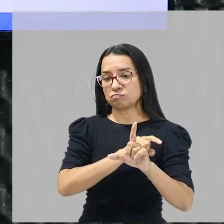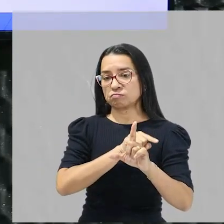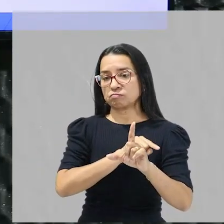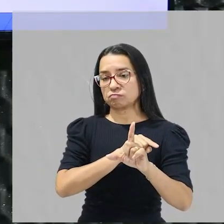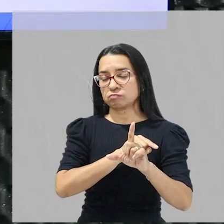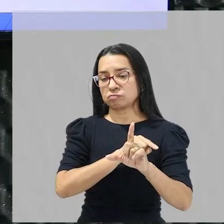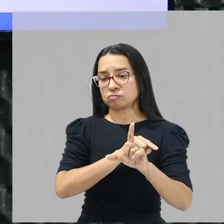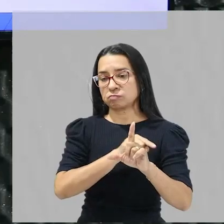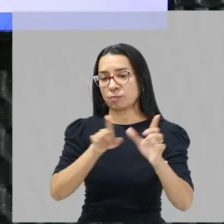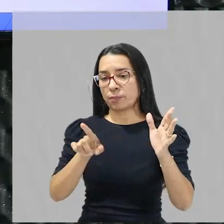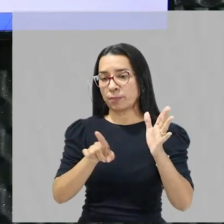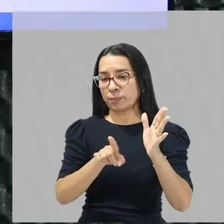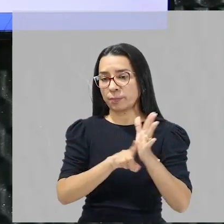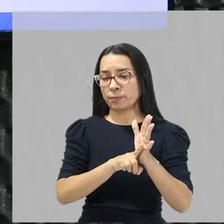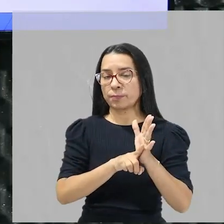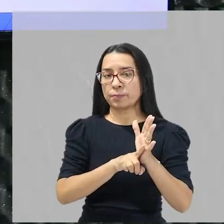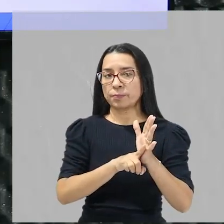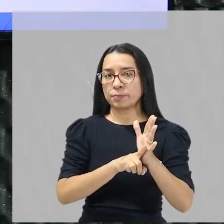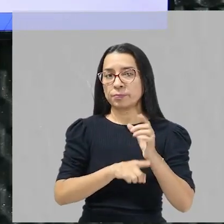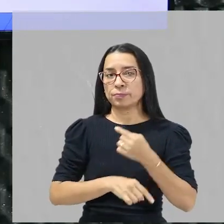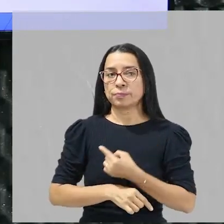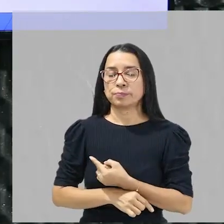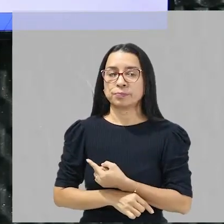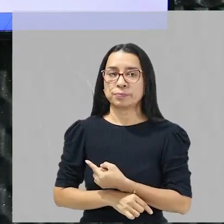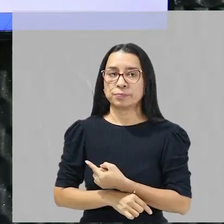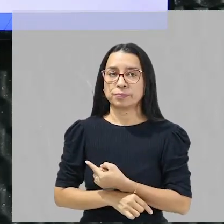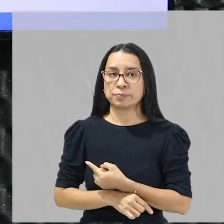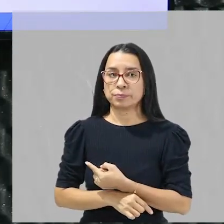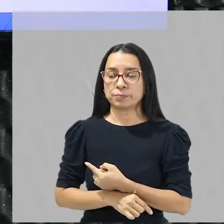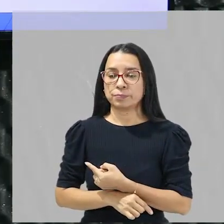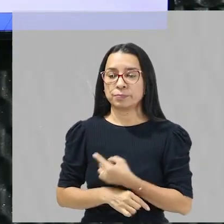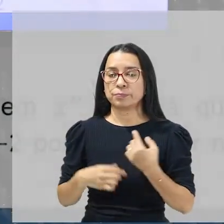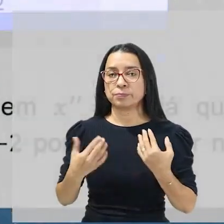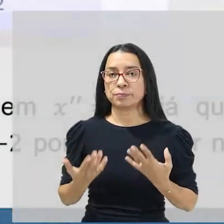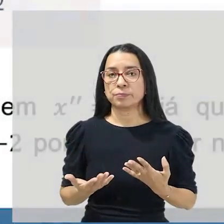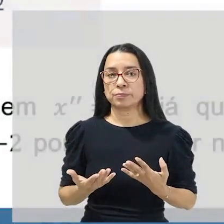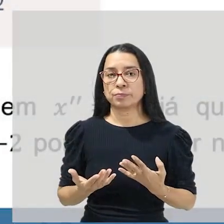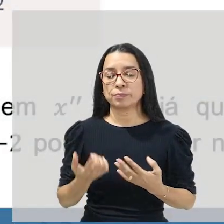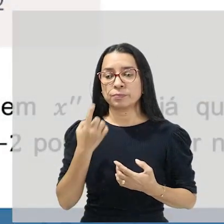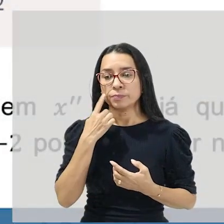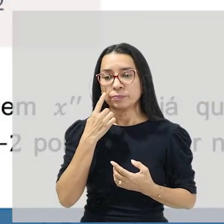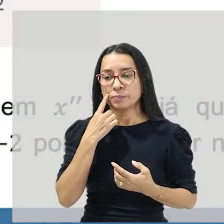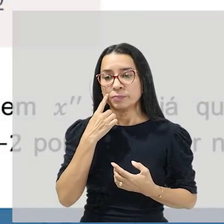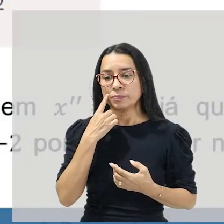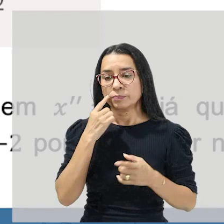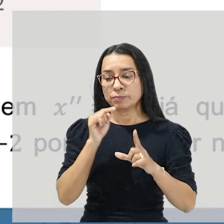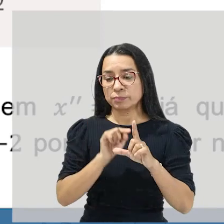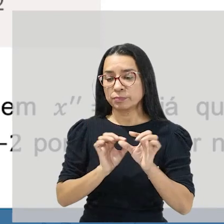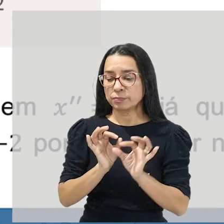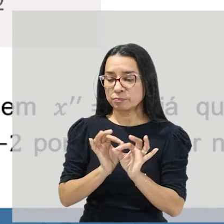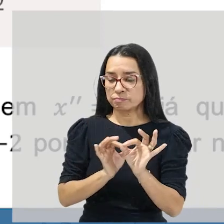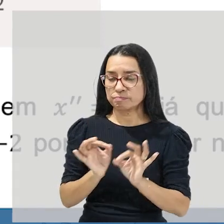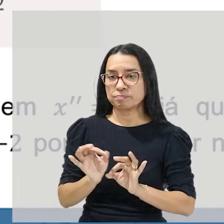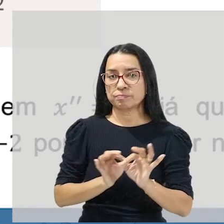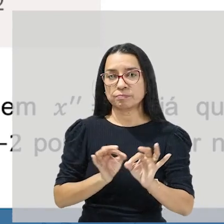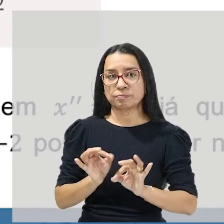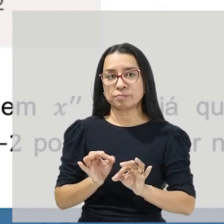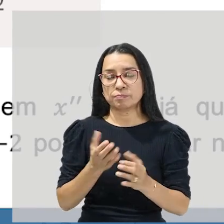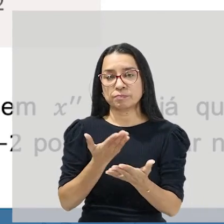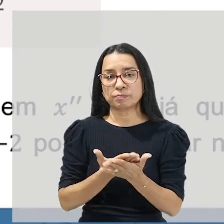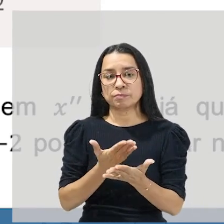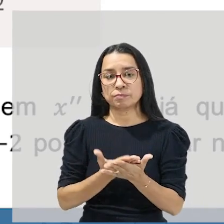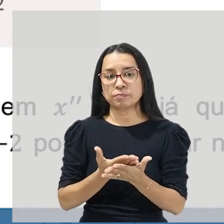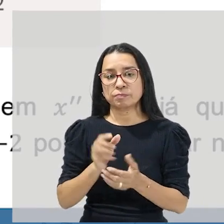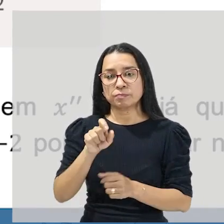abaixo do eixo x, portanto, negativo. Então, ó, gráficos montadinhos, estudo